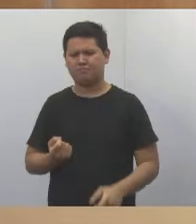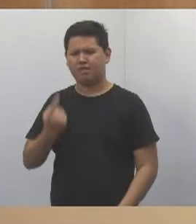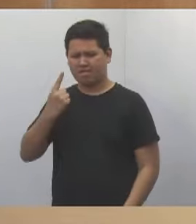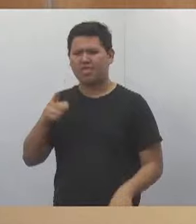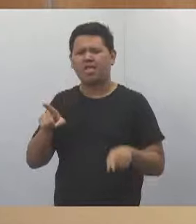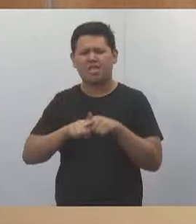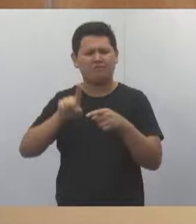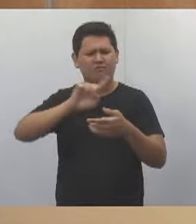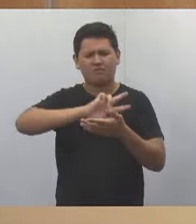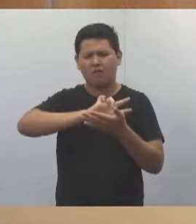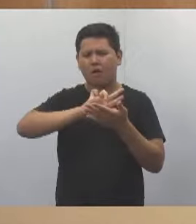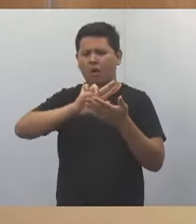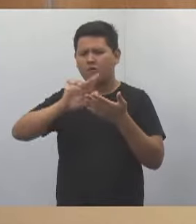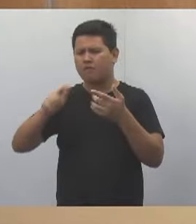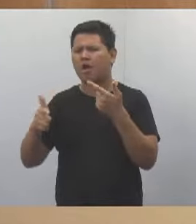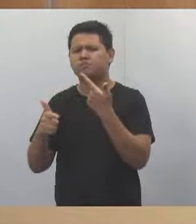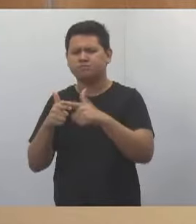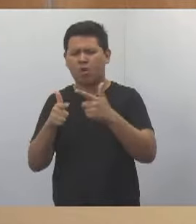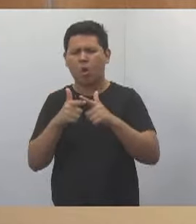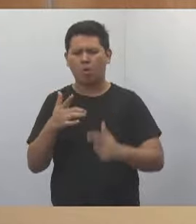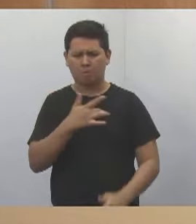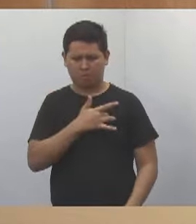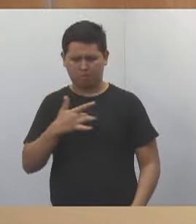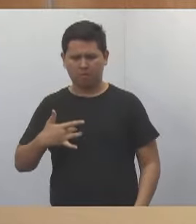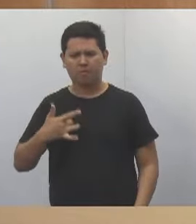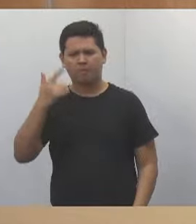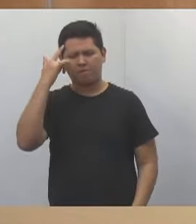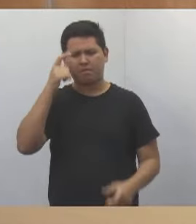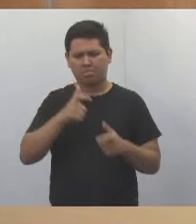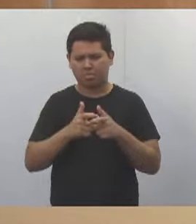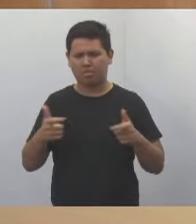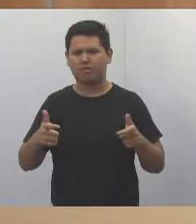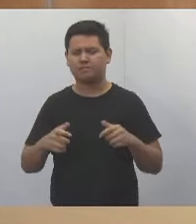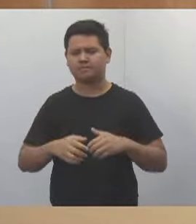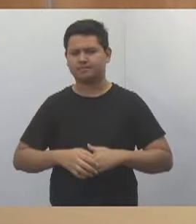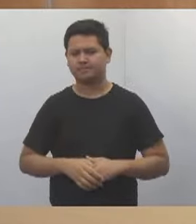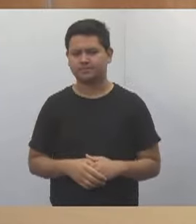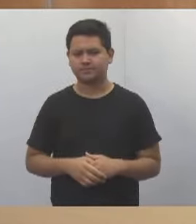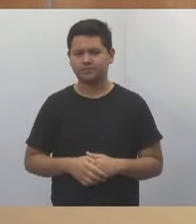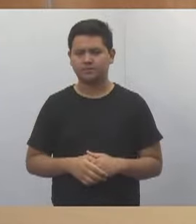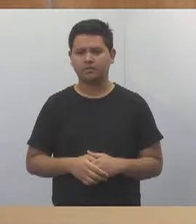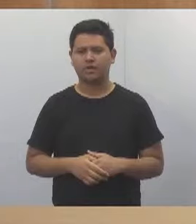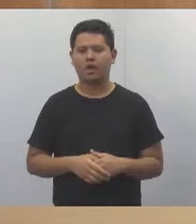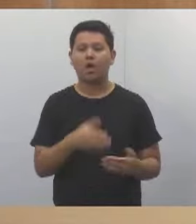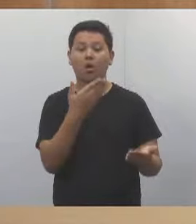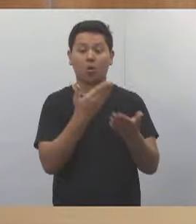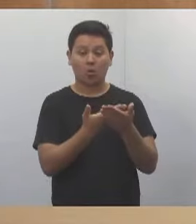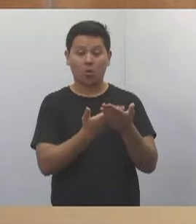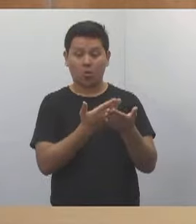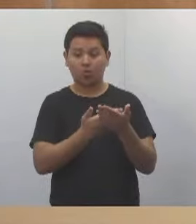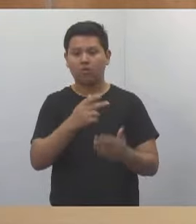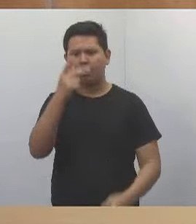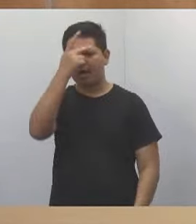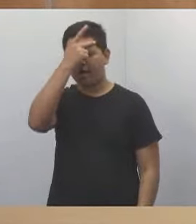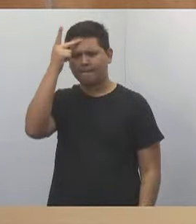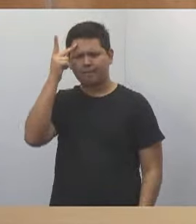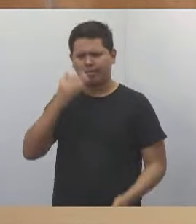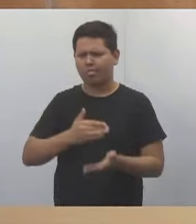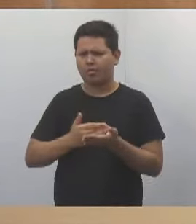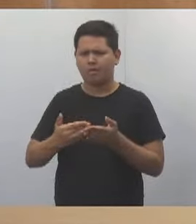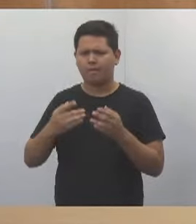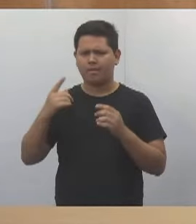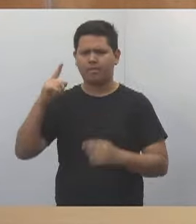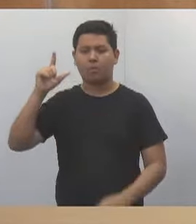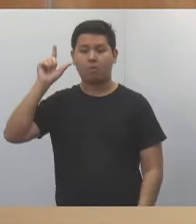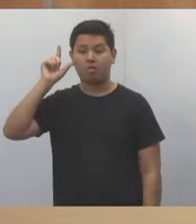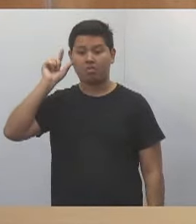gerar sérios danos à saúde dependendo da sua intensidade. Segundo estudos, as pessoas começam a perder a